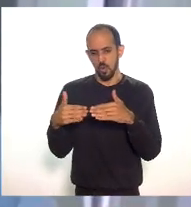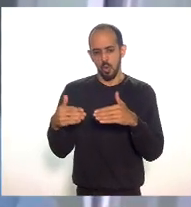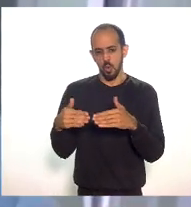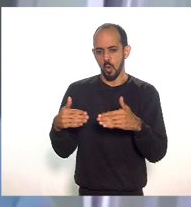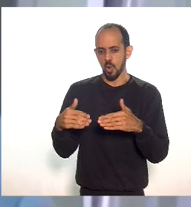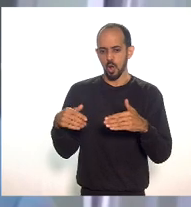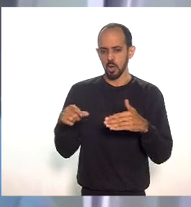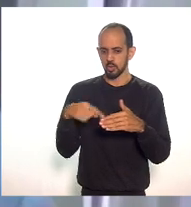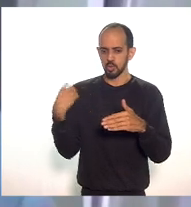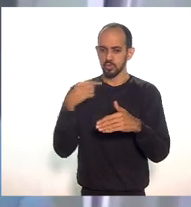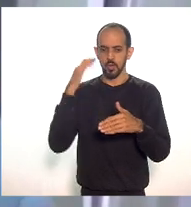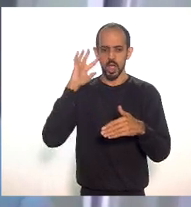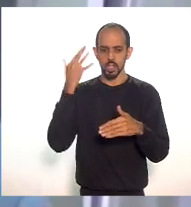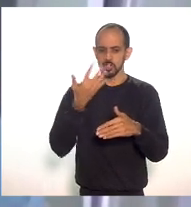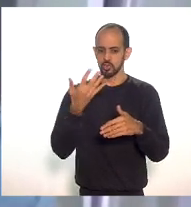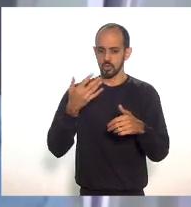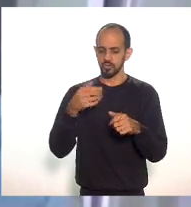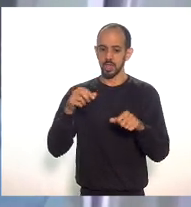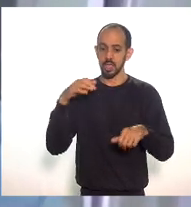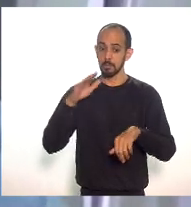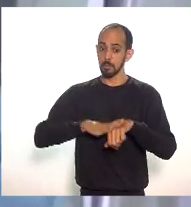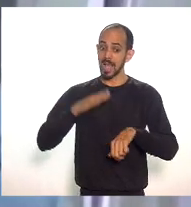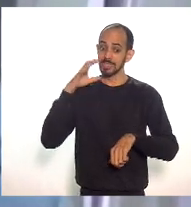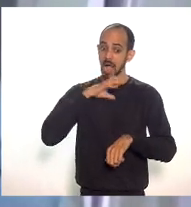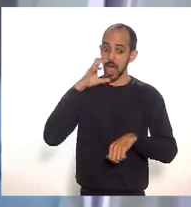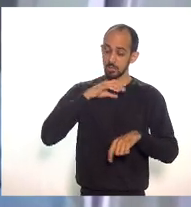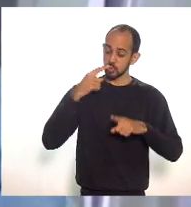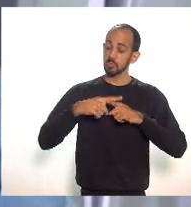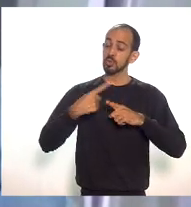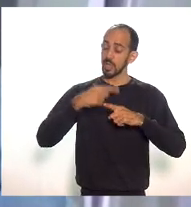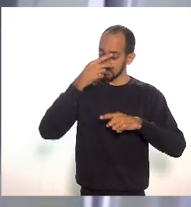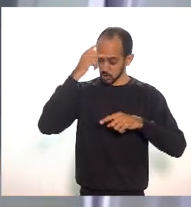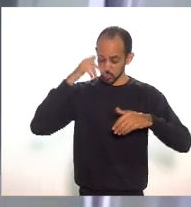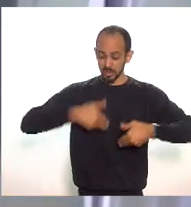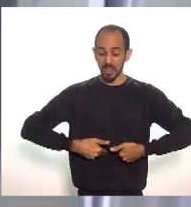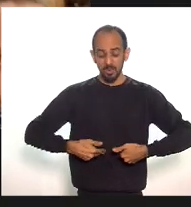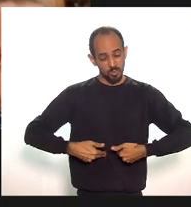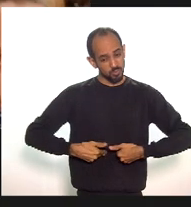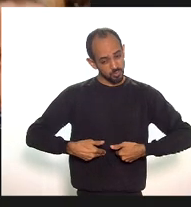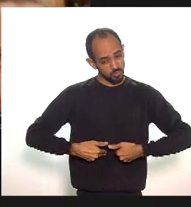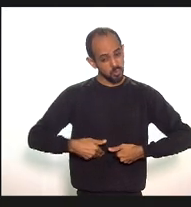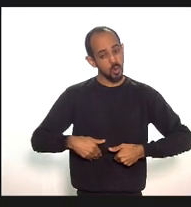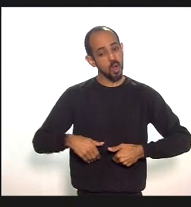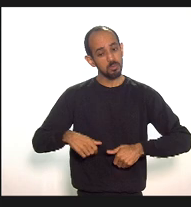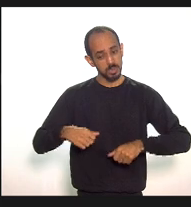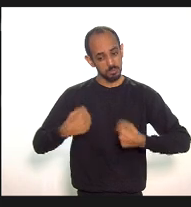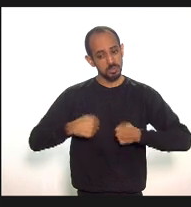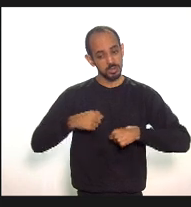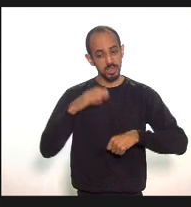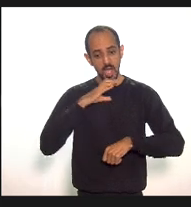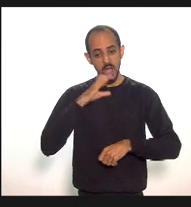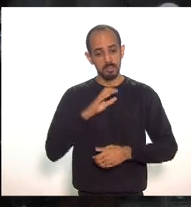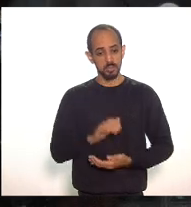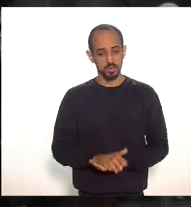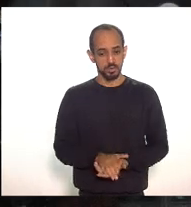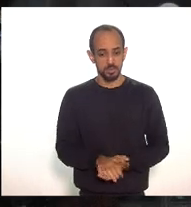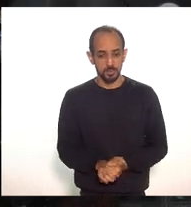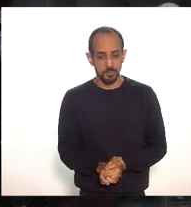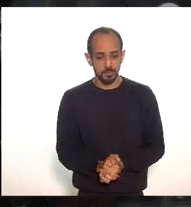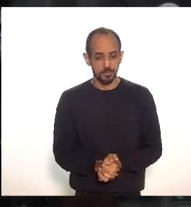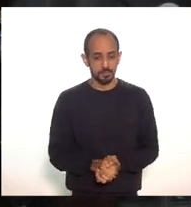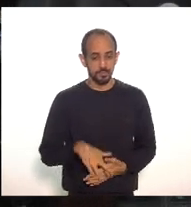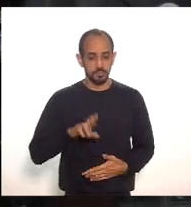falta de razão aquilo que resolver o tema de maneira mais rápida e quem tem fome tem pressa também acompanho Deputado a